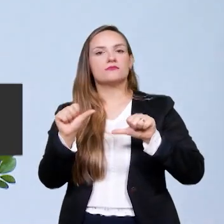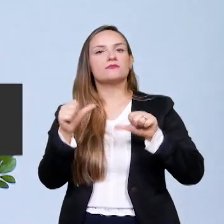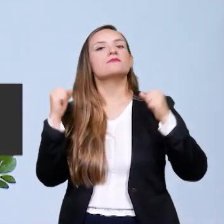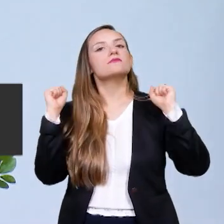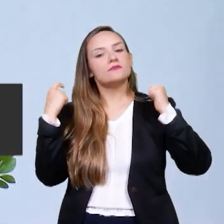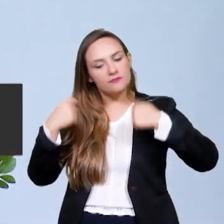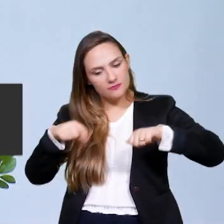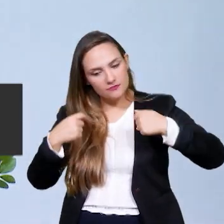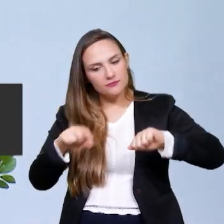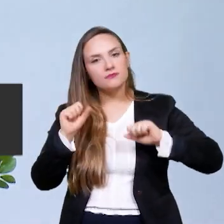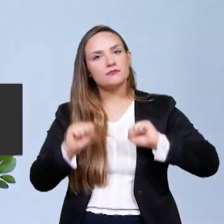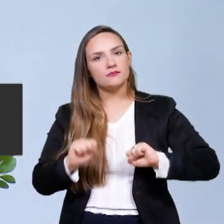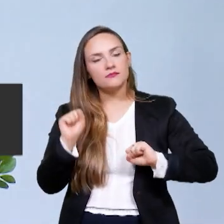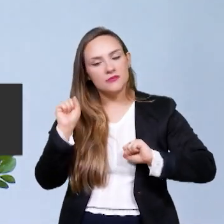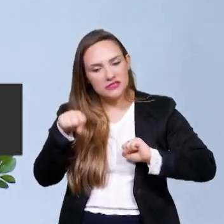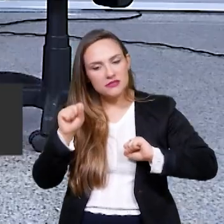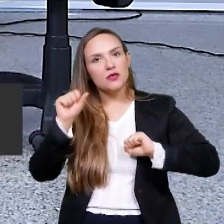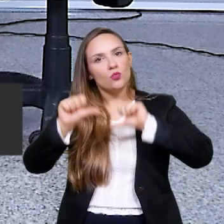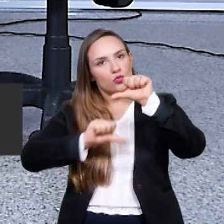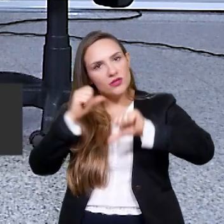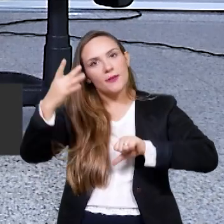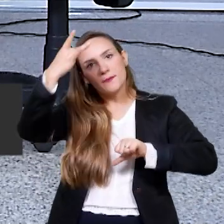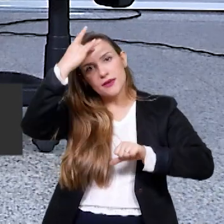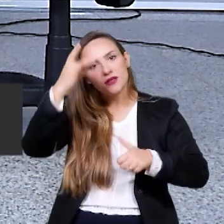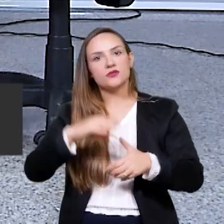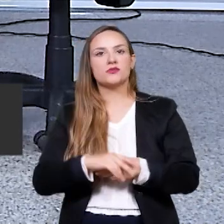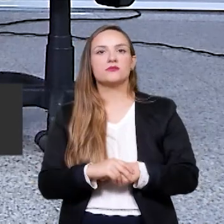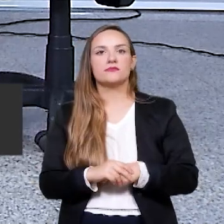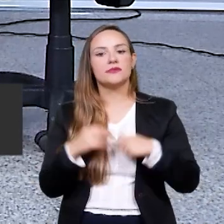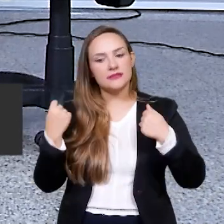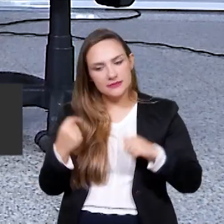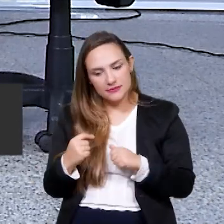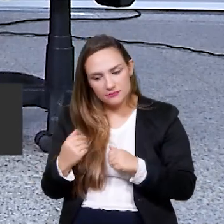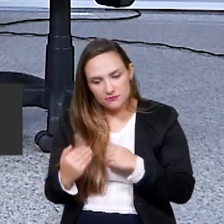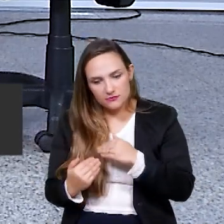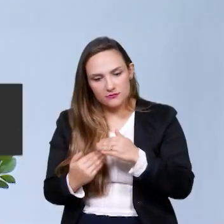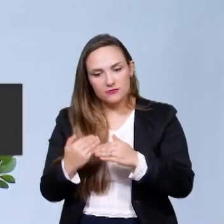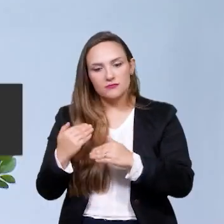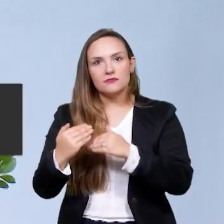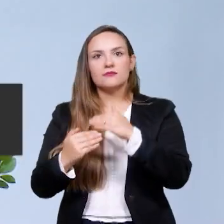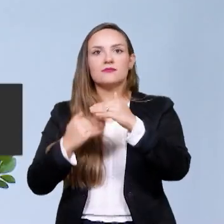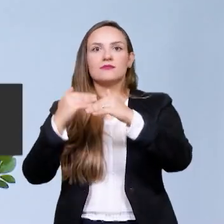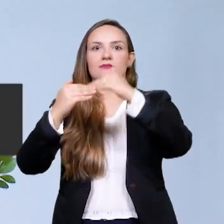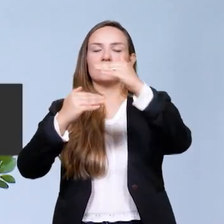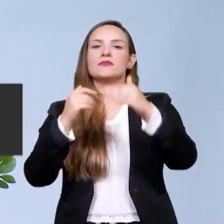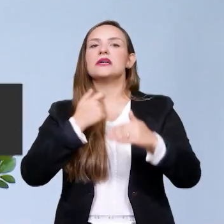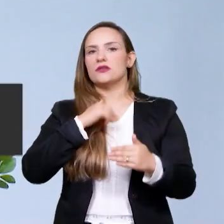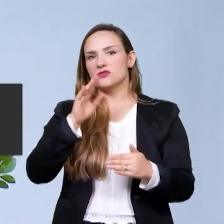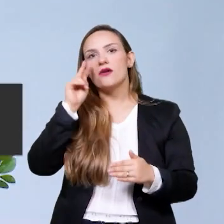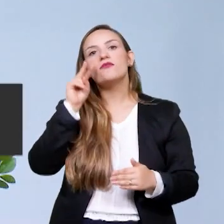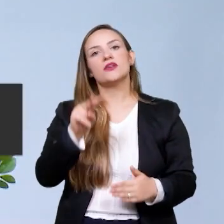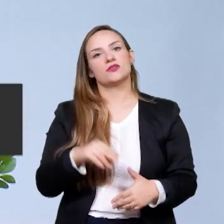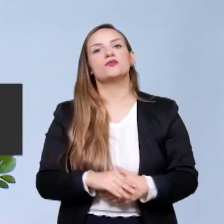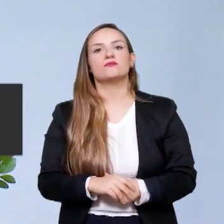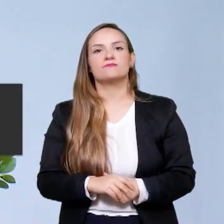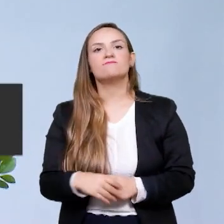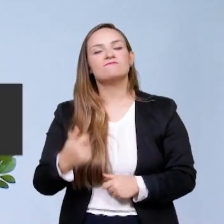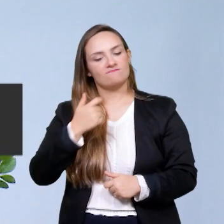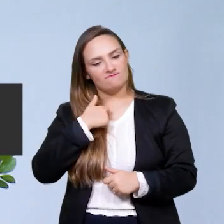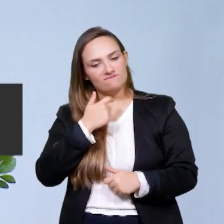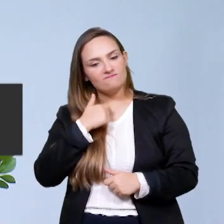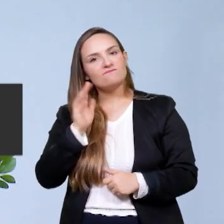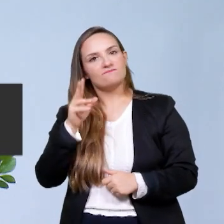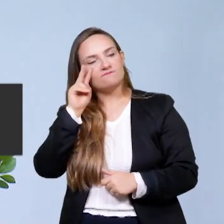Nós precisamos fazer essa transformação, mesmo que seja lenta, mas ela precisa acontecer e ela já está acontecendo, eu